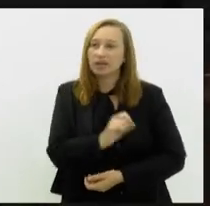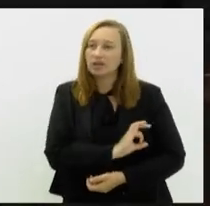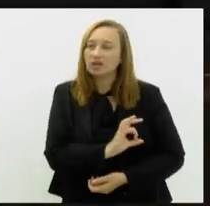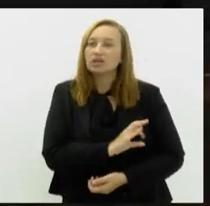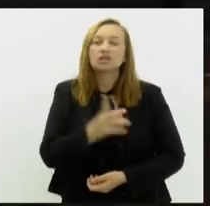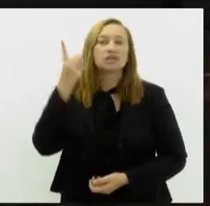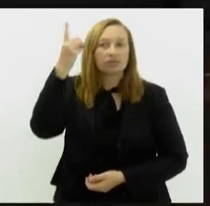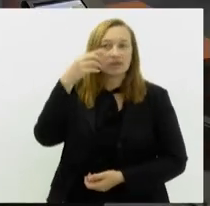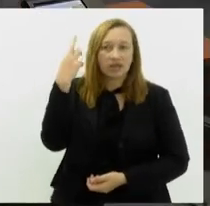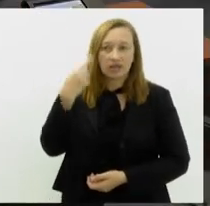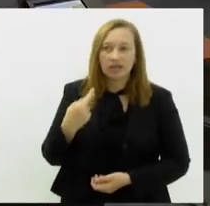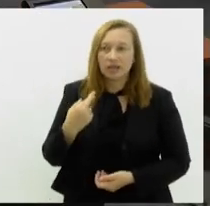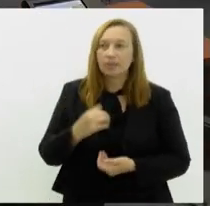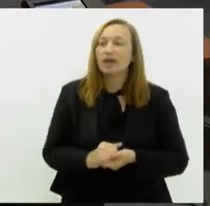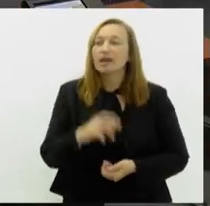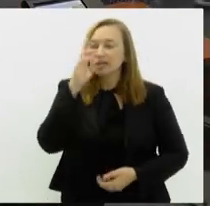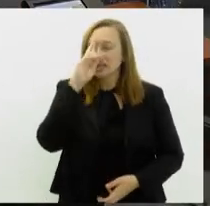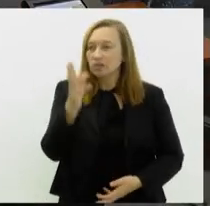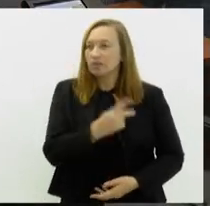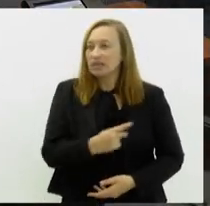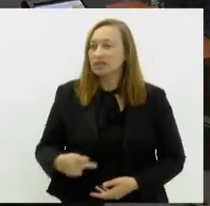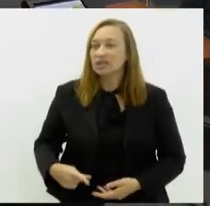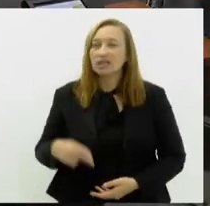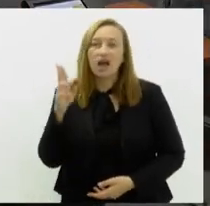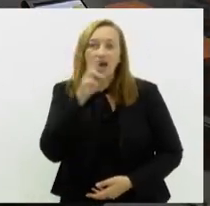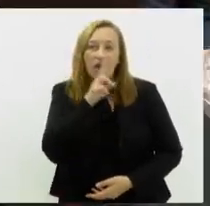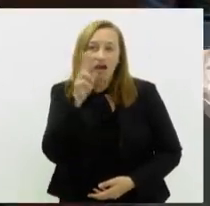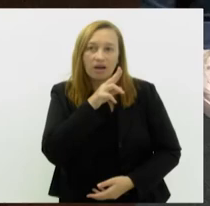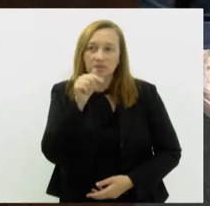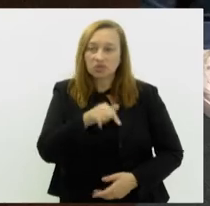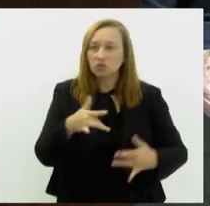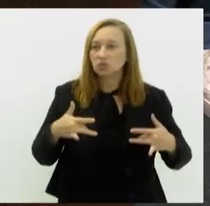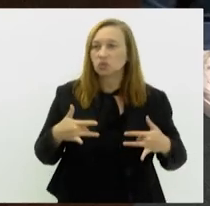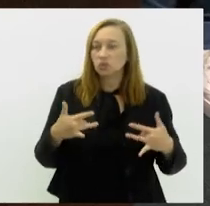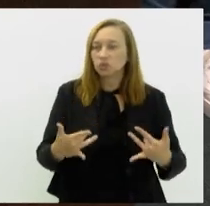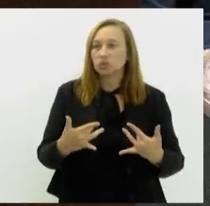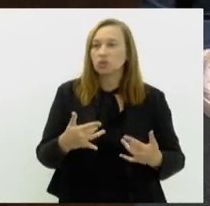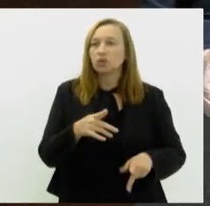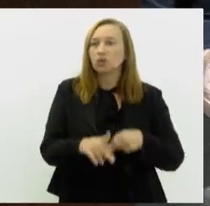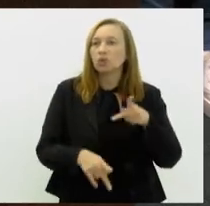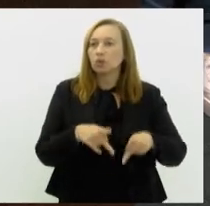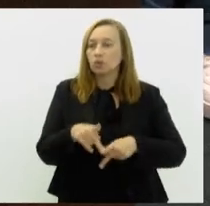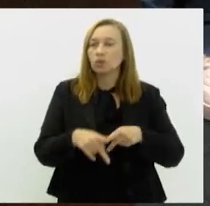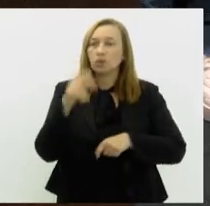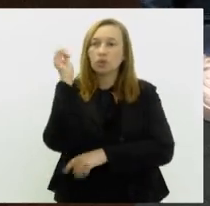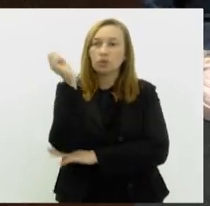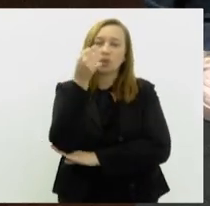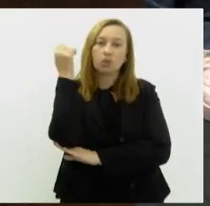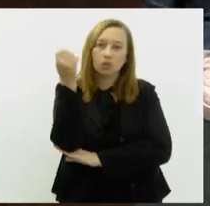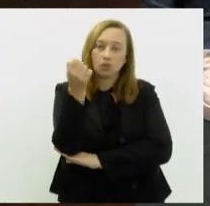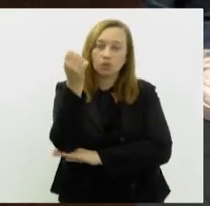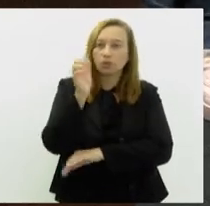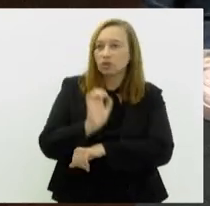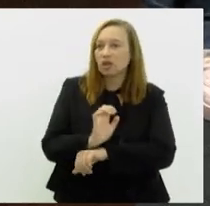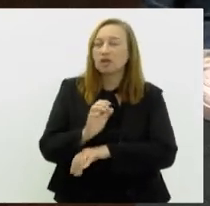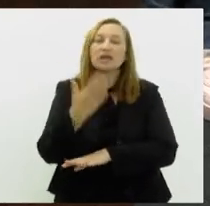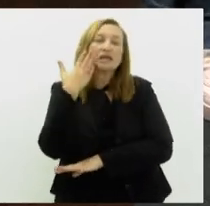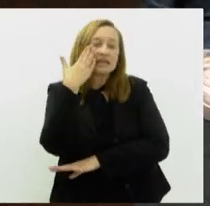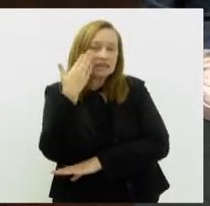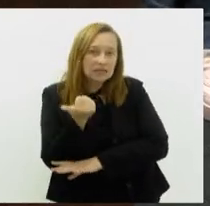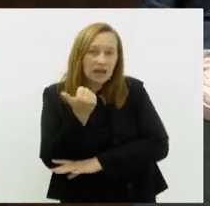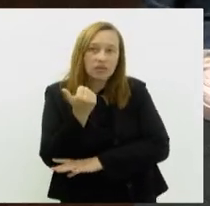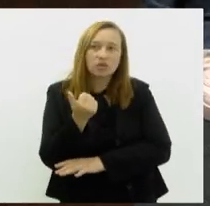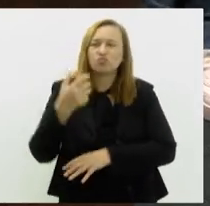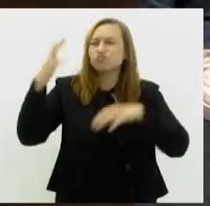Deputada Renata, por favor. Senhor presidente, muito rápido aqui me solidarizar com a população do Rio Grande do Sul. A gente sabe que